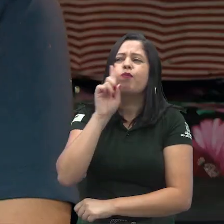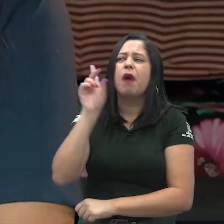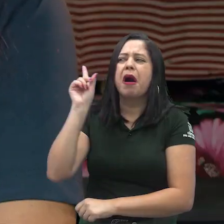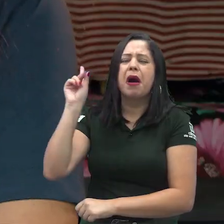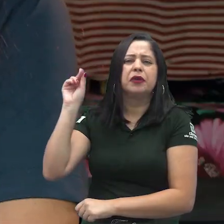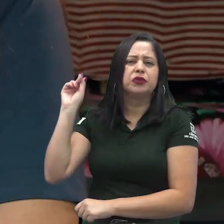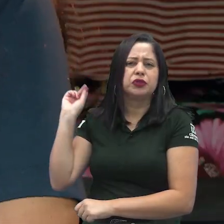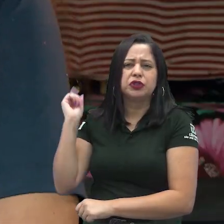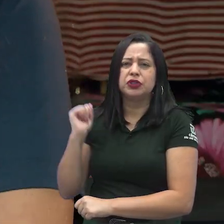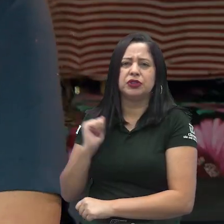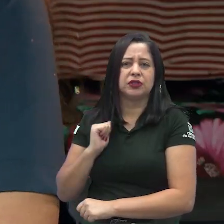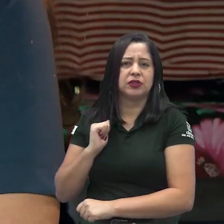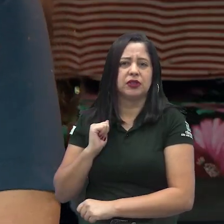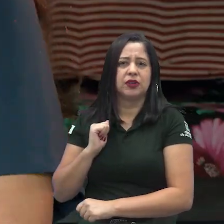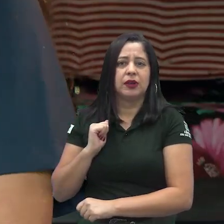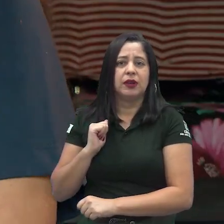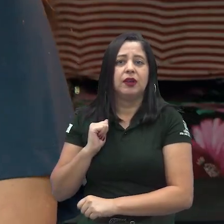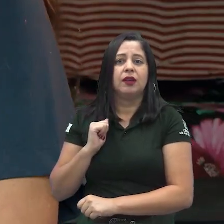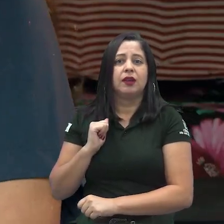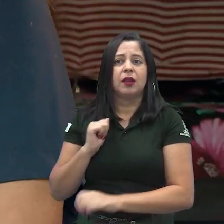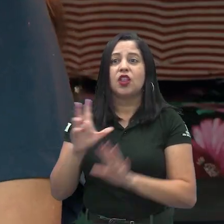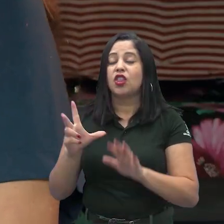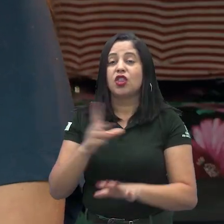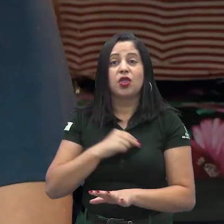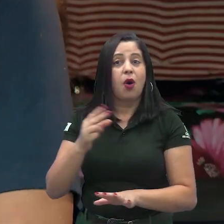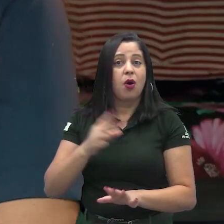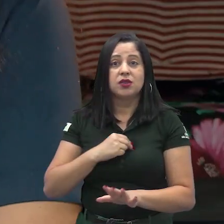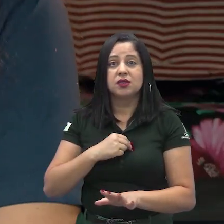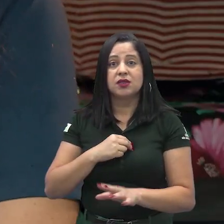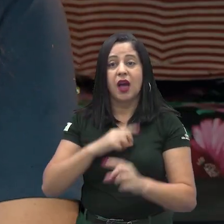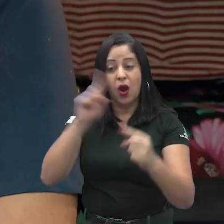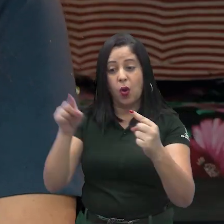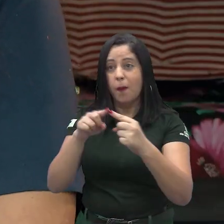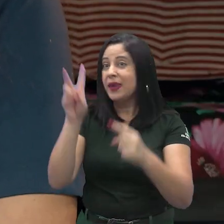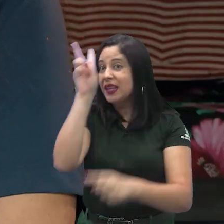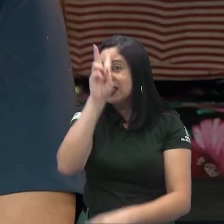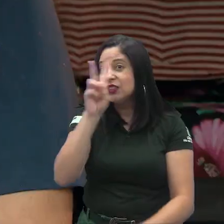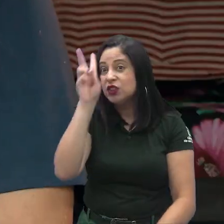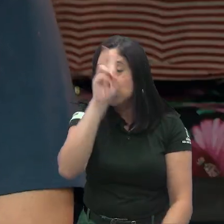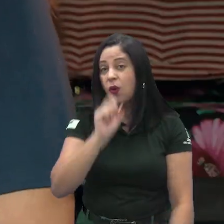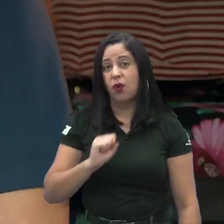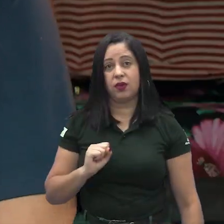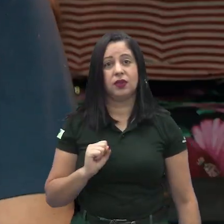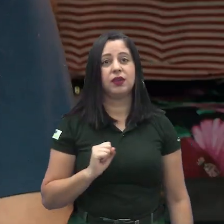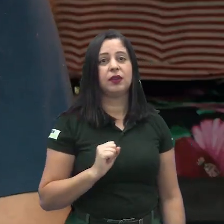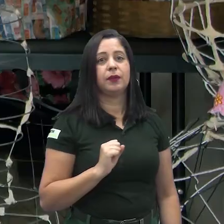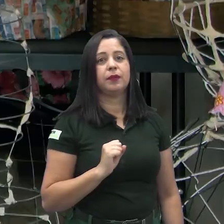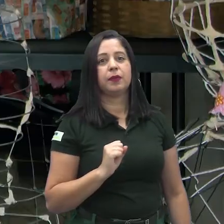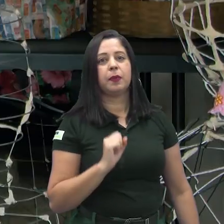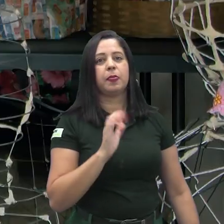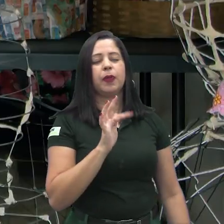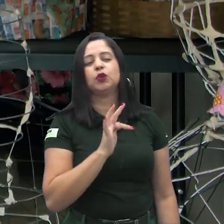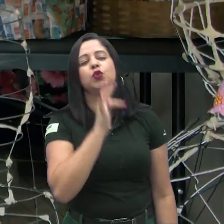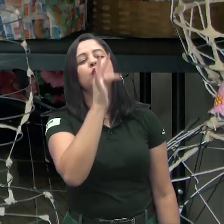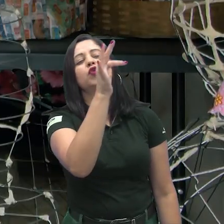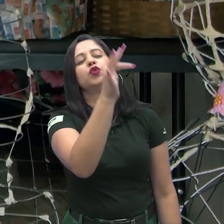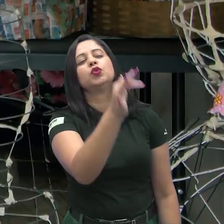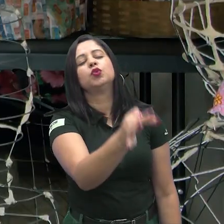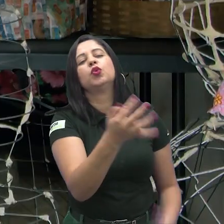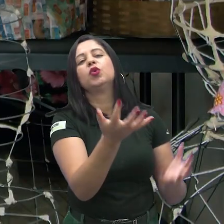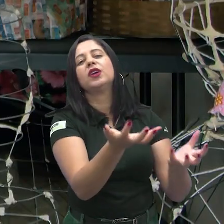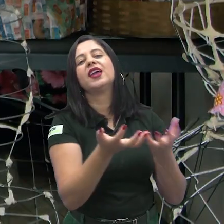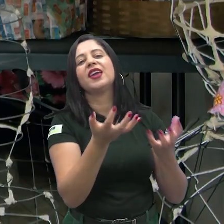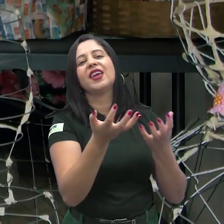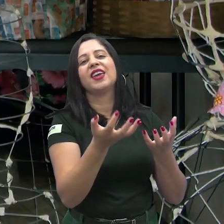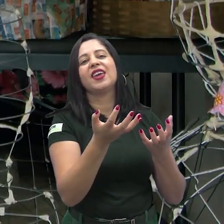de antigamente, muita coisa assim. Pô, é história, vamos salvar, é patrimônio. Para o meu futuro, eu